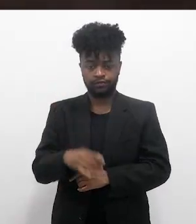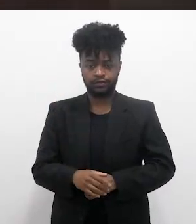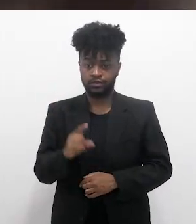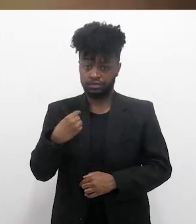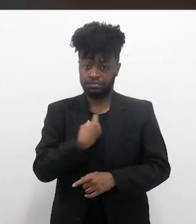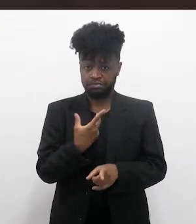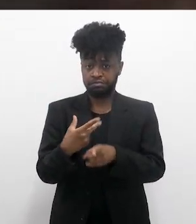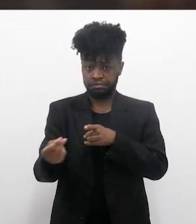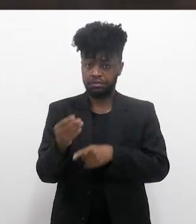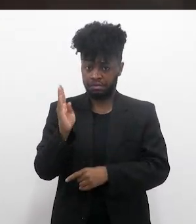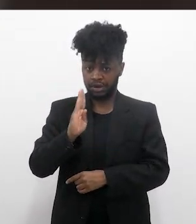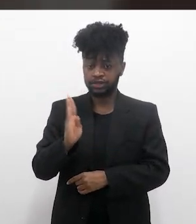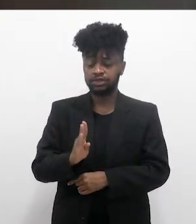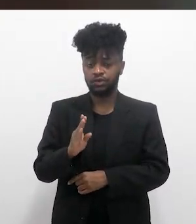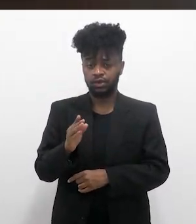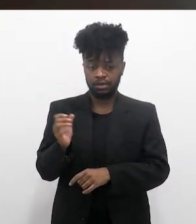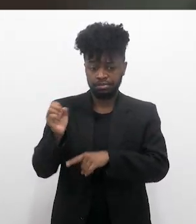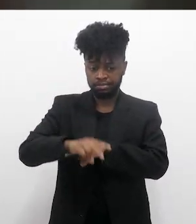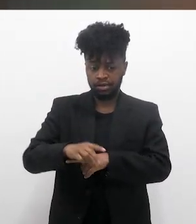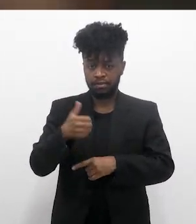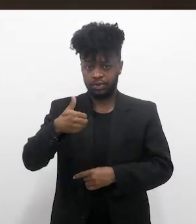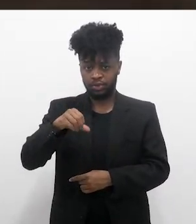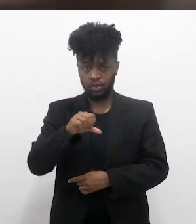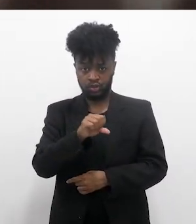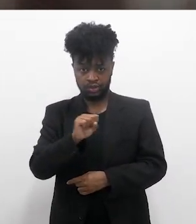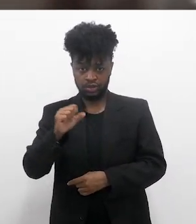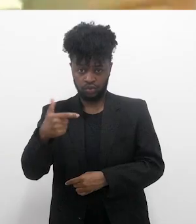Classificação do Brasil para a Copa de 82.